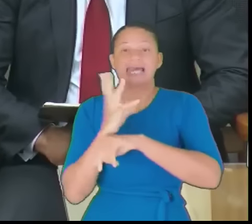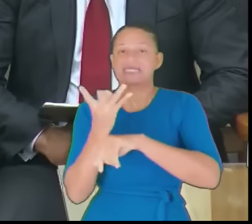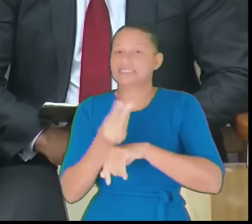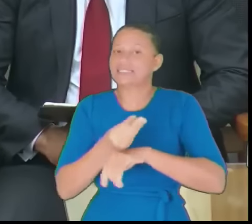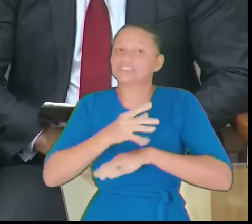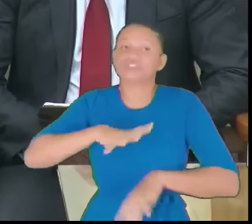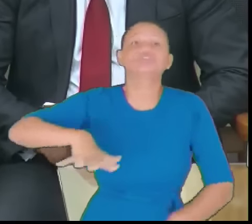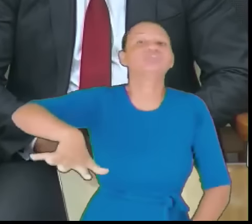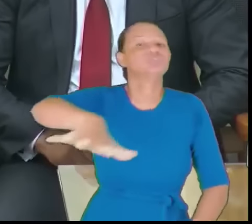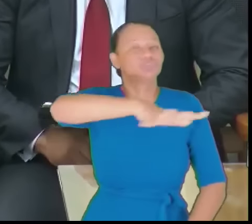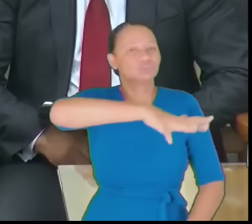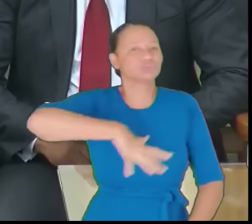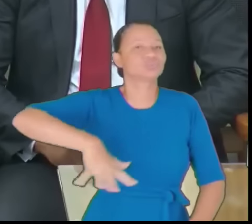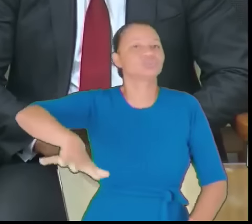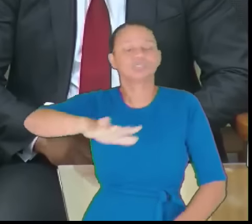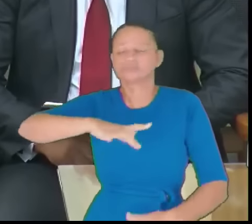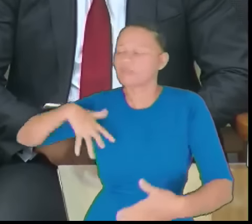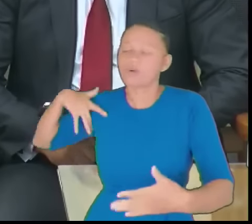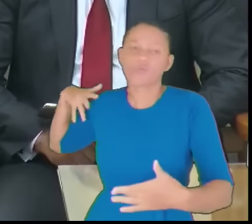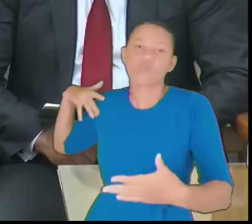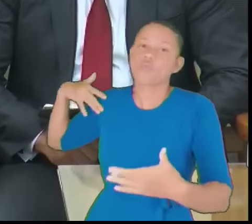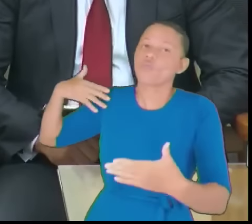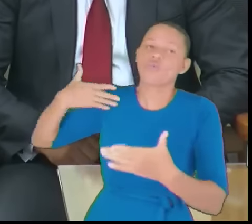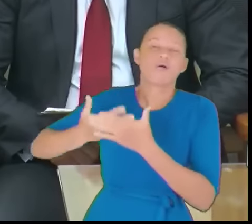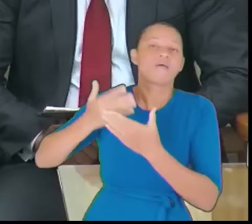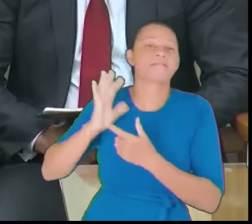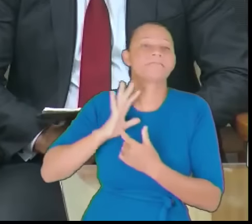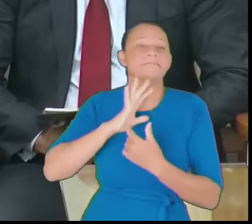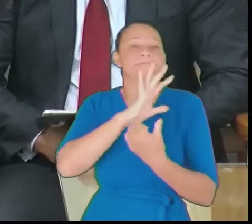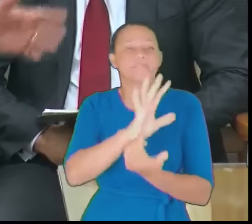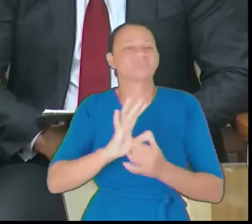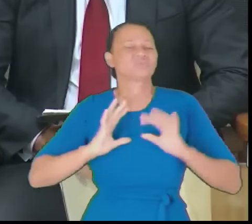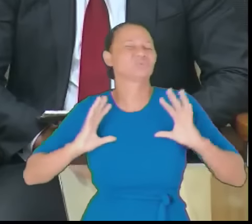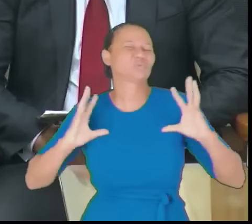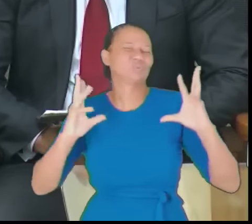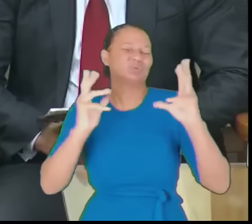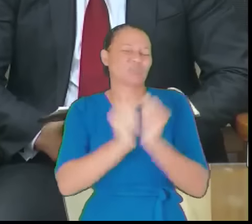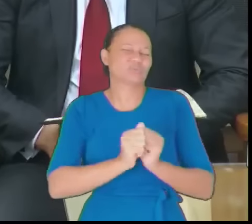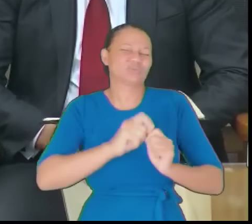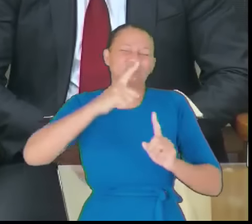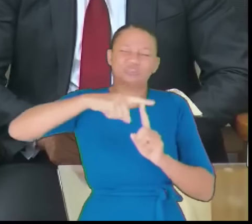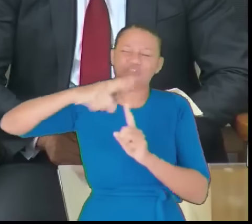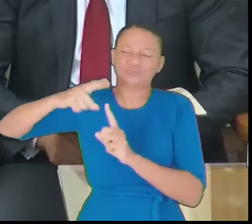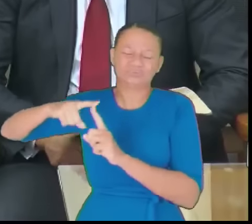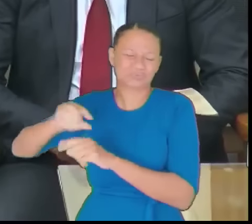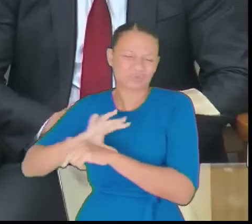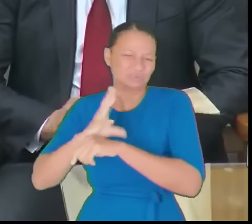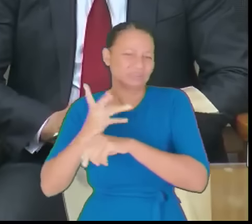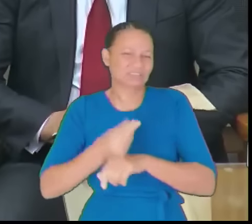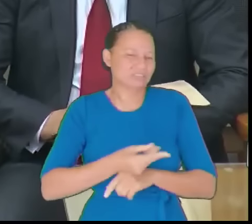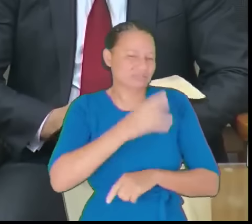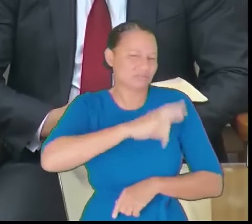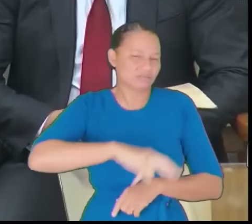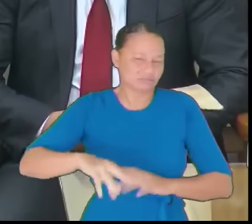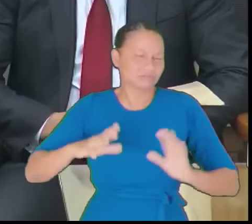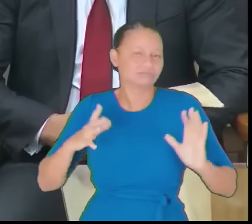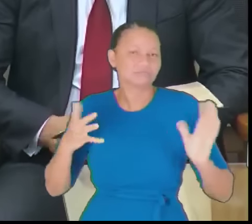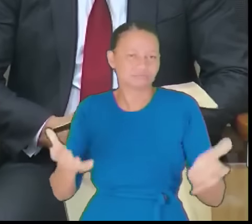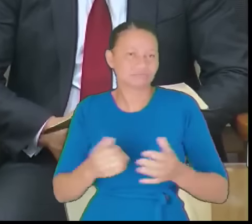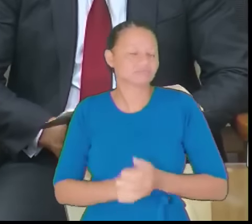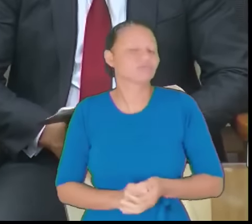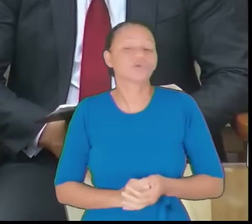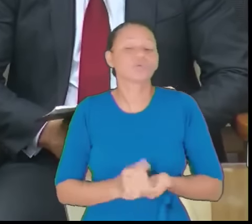Cristo, que vem e que está manifesta em forma em todas as denominações cristãs. E ela permanece. Quando uma denominação